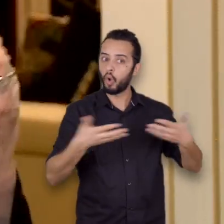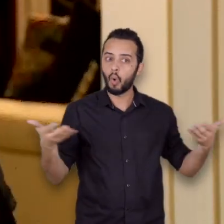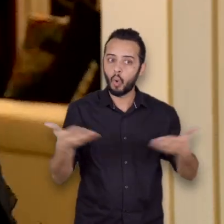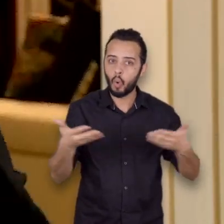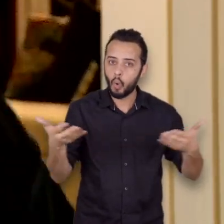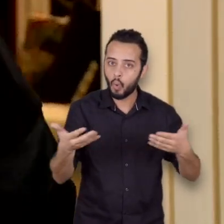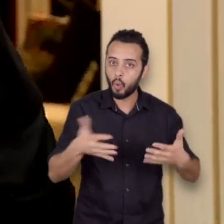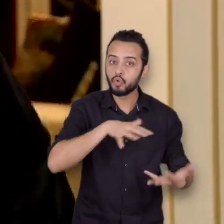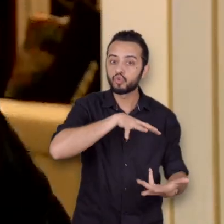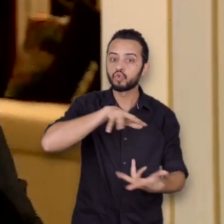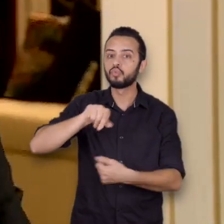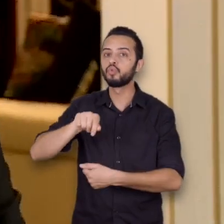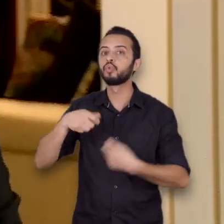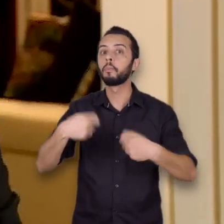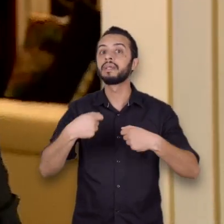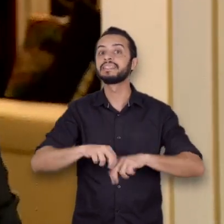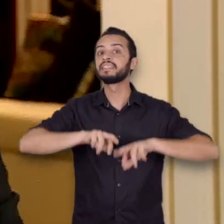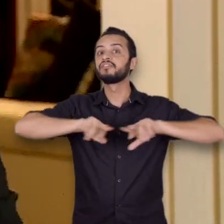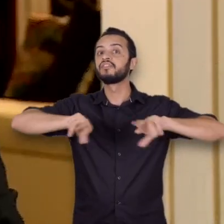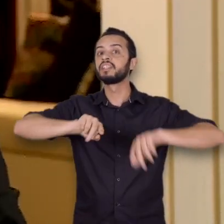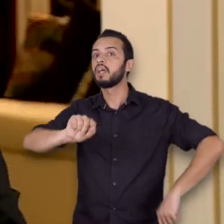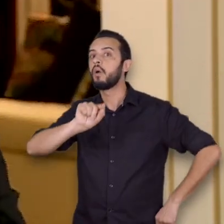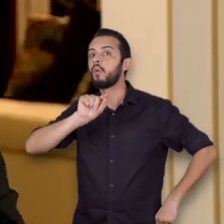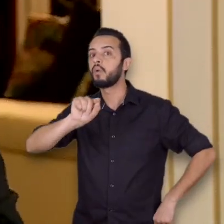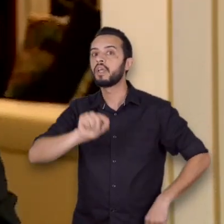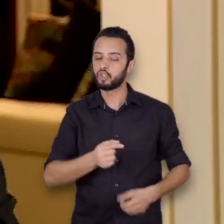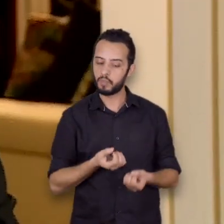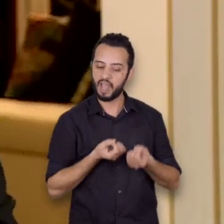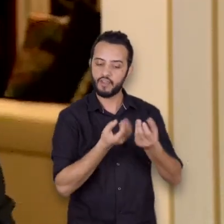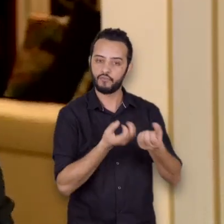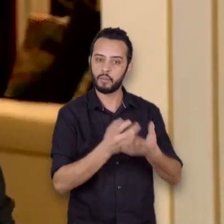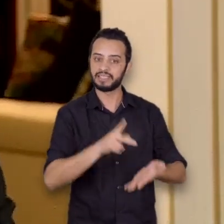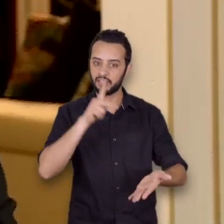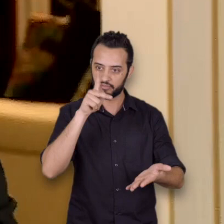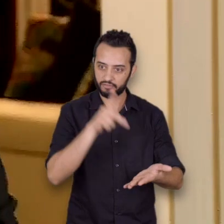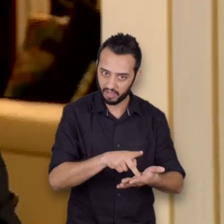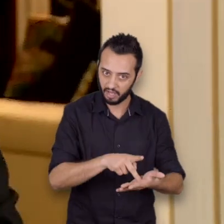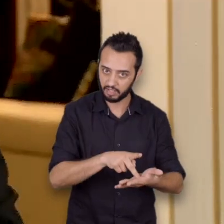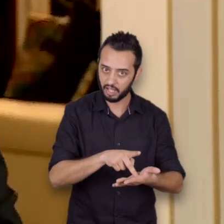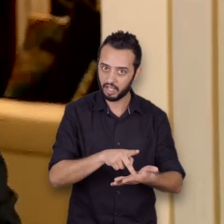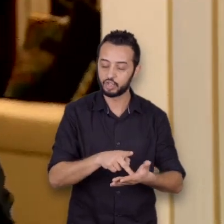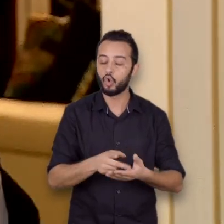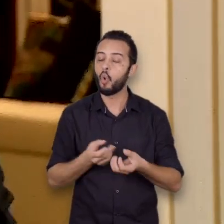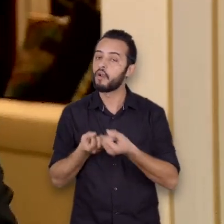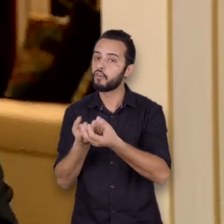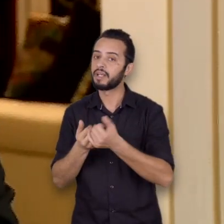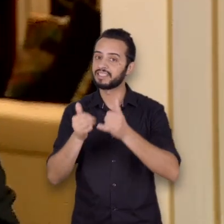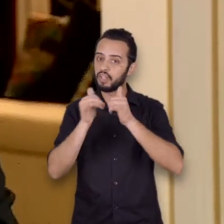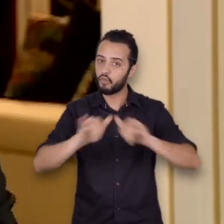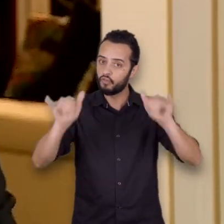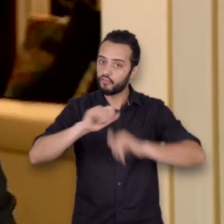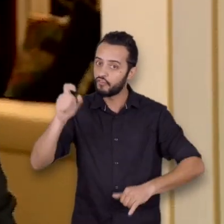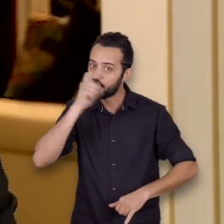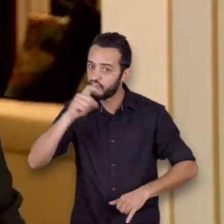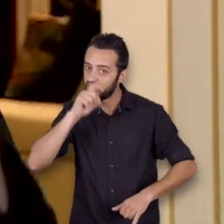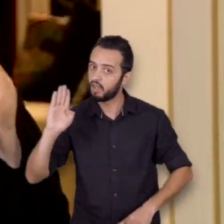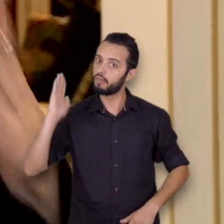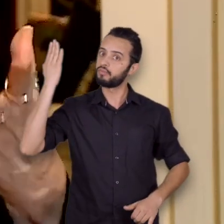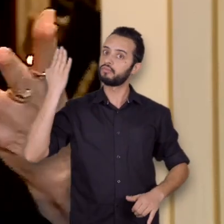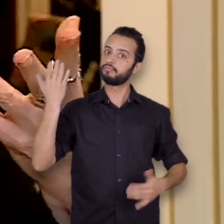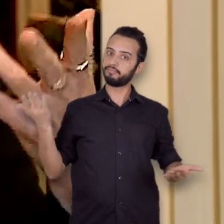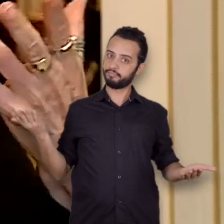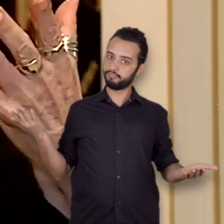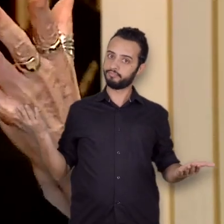de hoje, é preciso saber diferenciar uma informação correta de uma falsa. E para tudo isso, isso